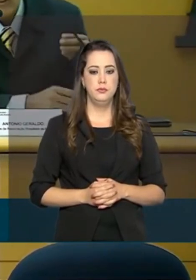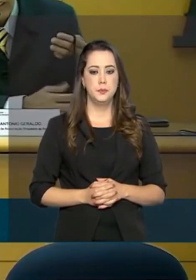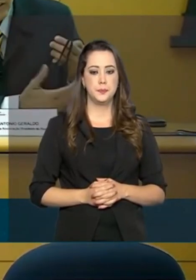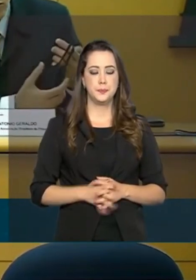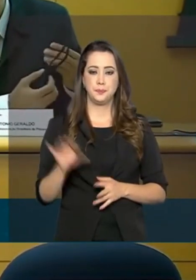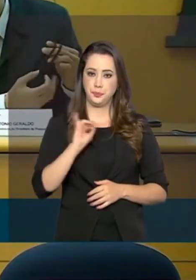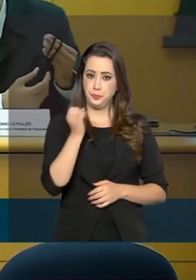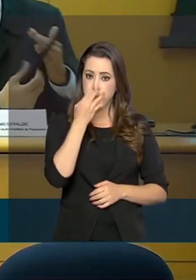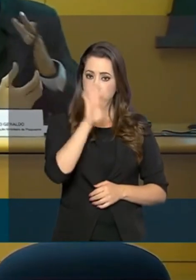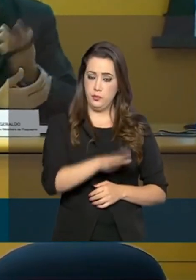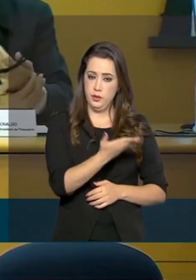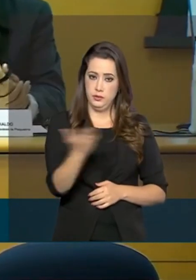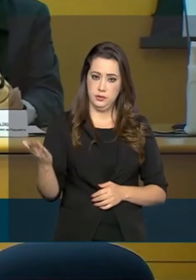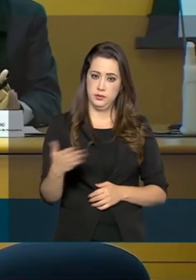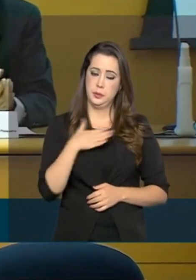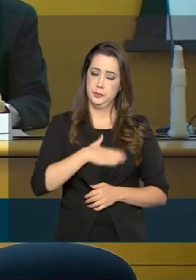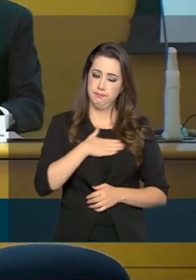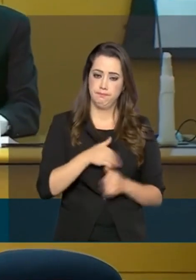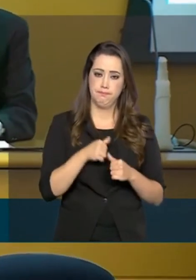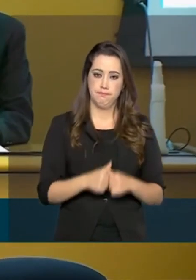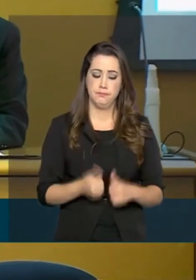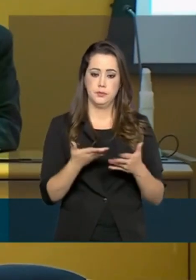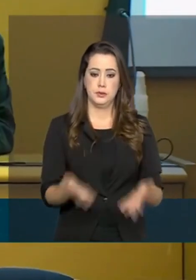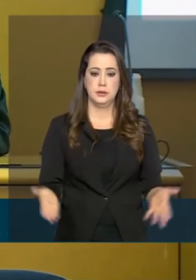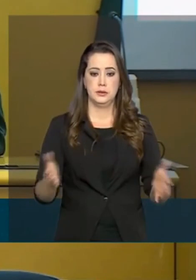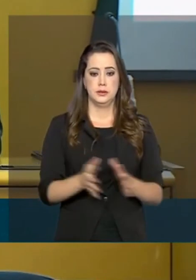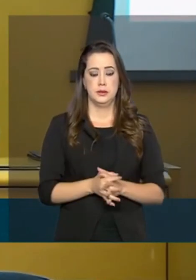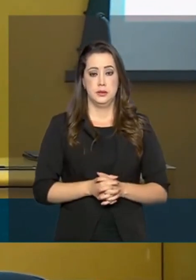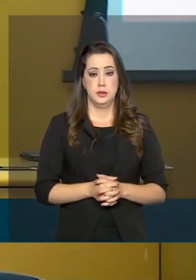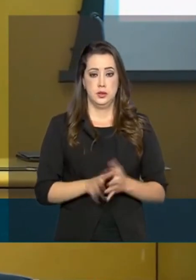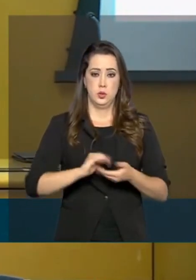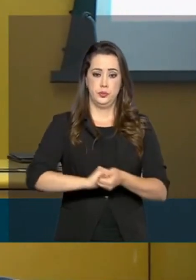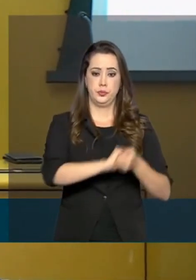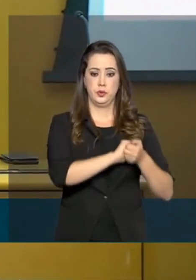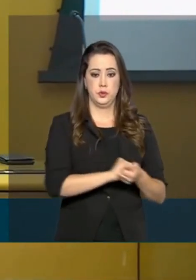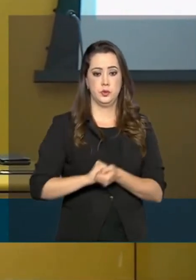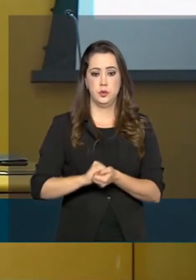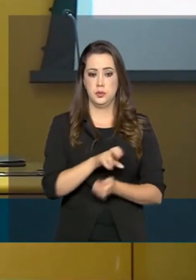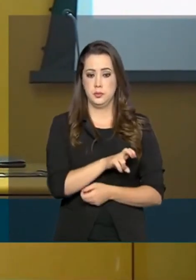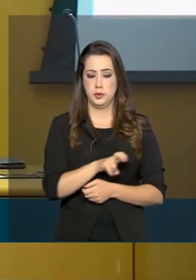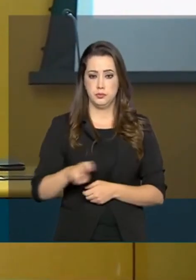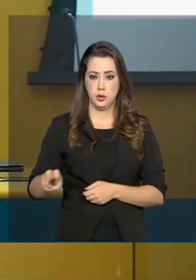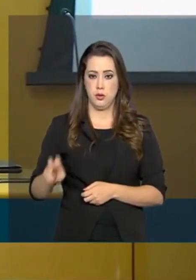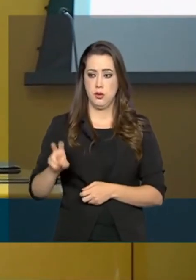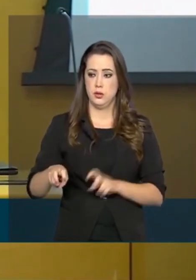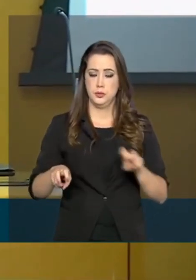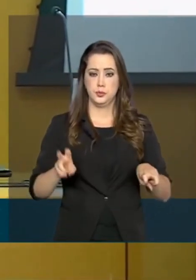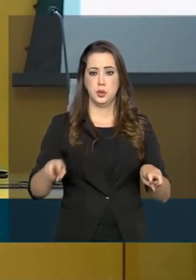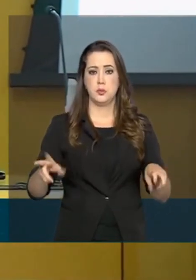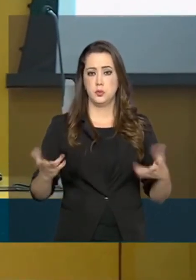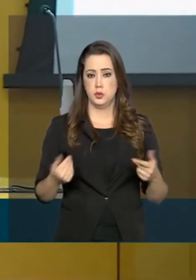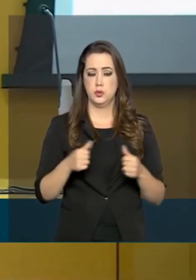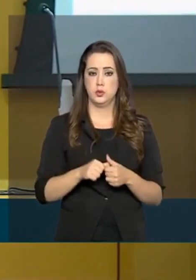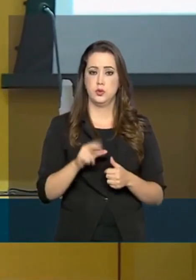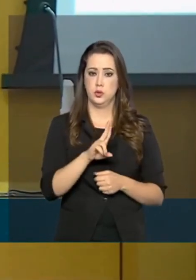Bom, boa tarde a todos. Prazer poder estar aqui. Cumprimento a mesa em nome do nosso secretário, o